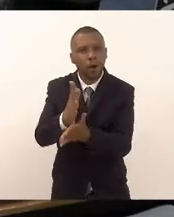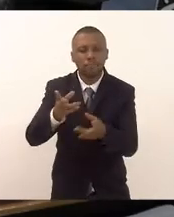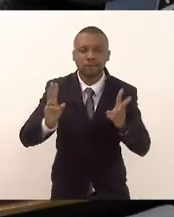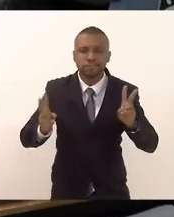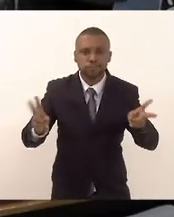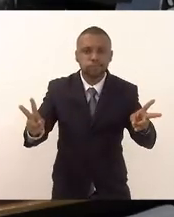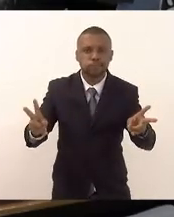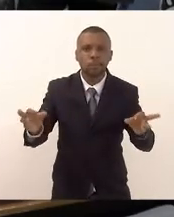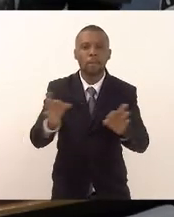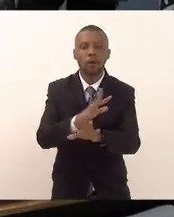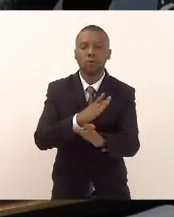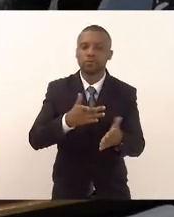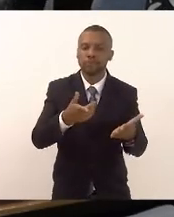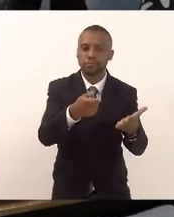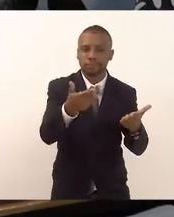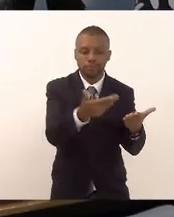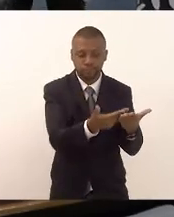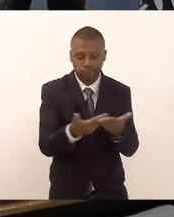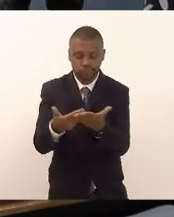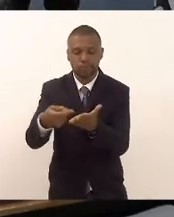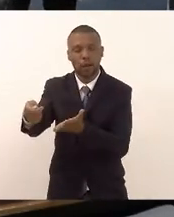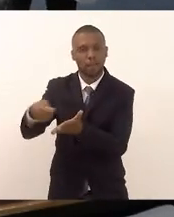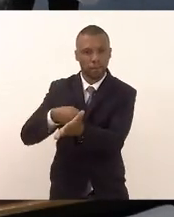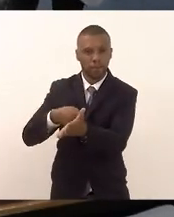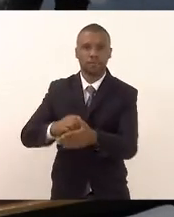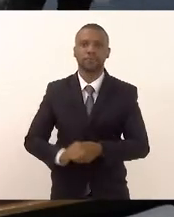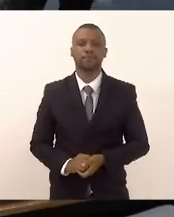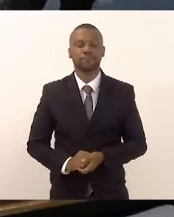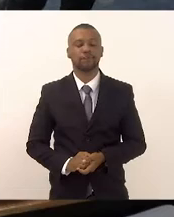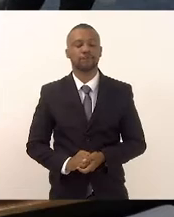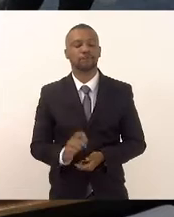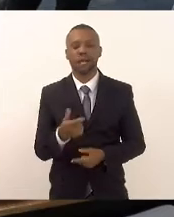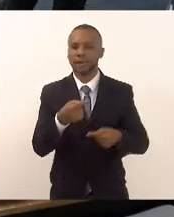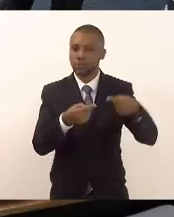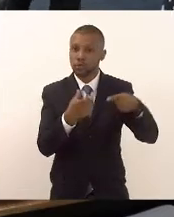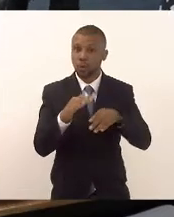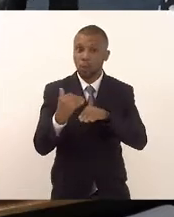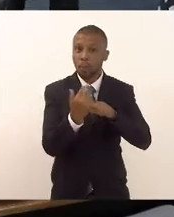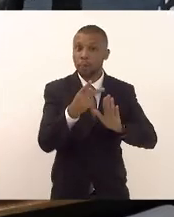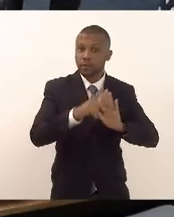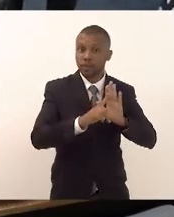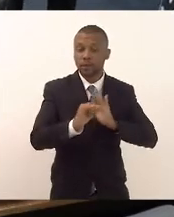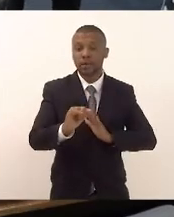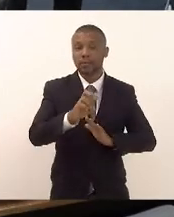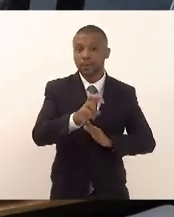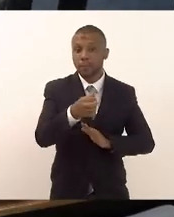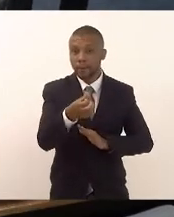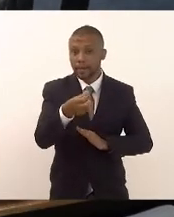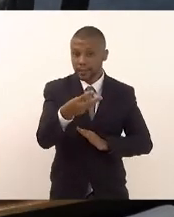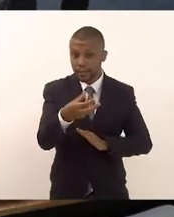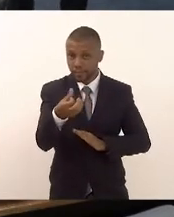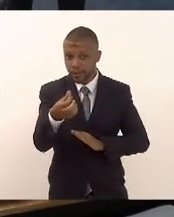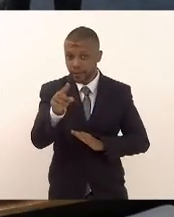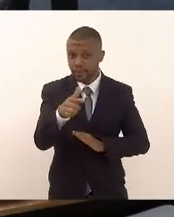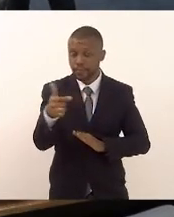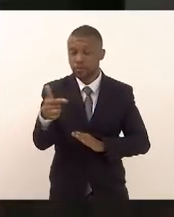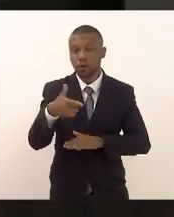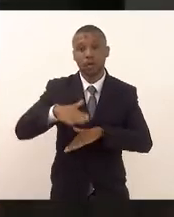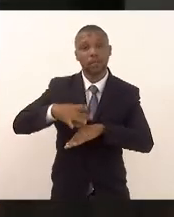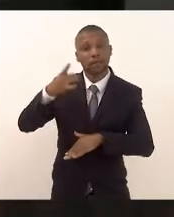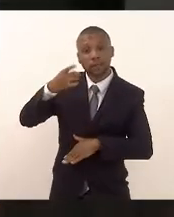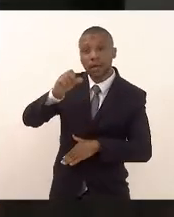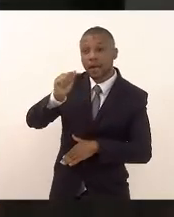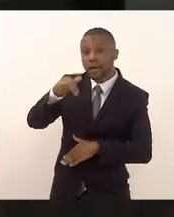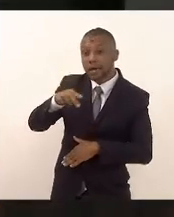como estão, aprovado vai autógrafo. Em regime de urgência e discussão única, projeto de lei 5636 de 22, da autoria do deputado